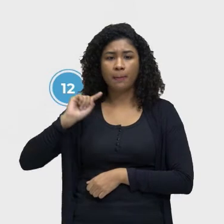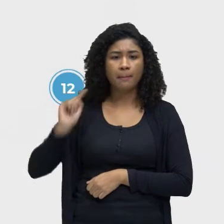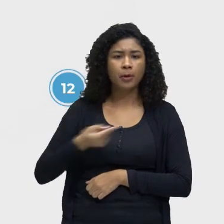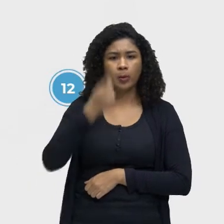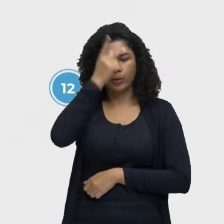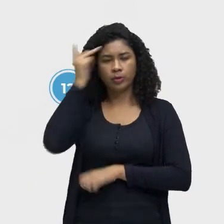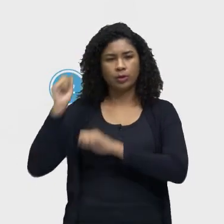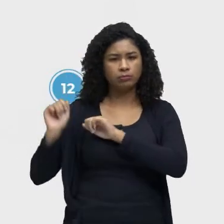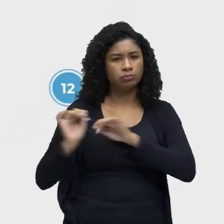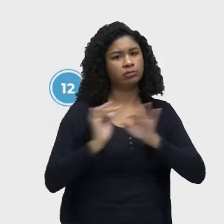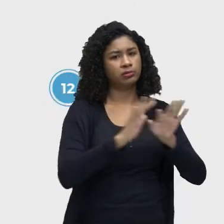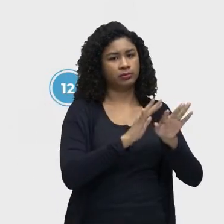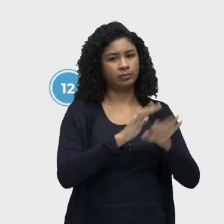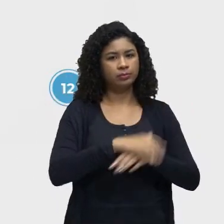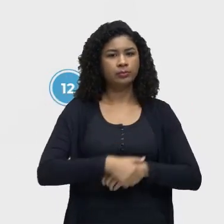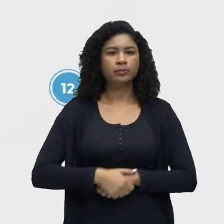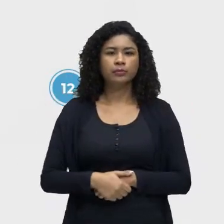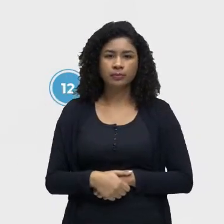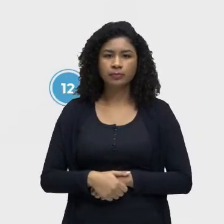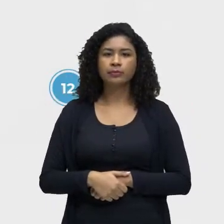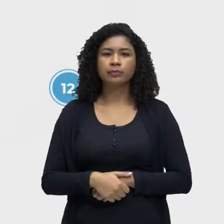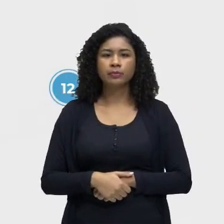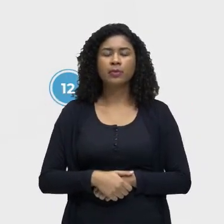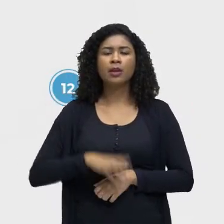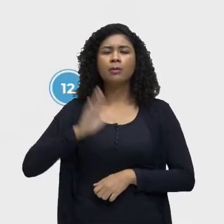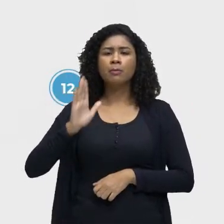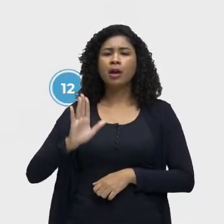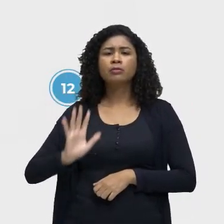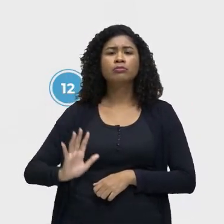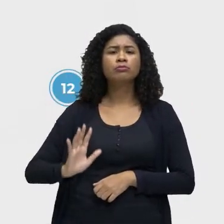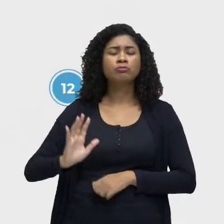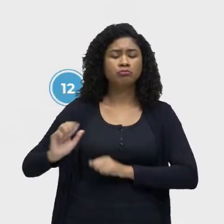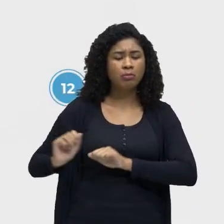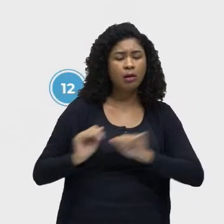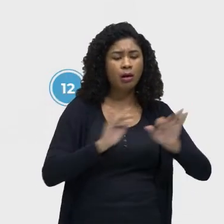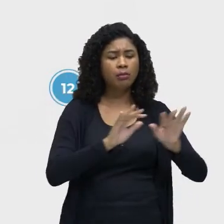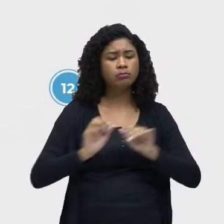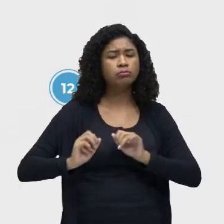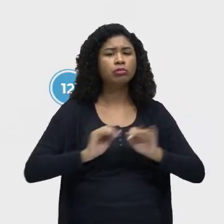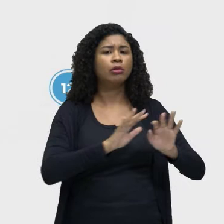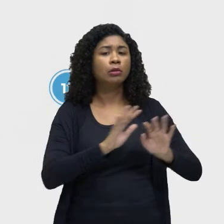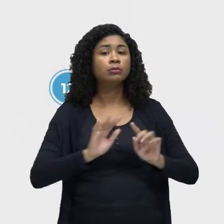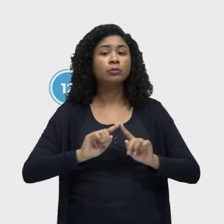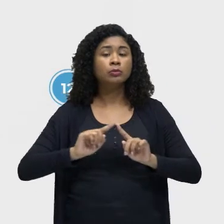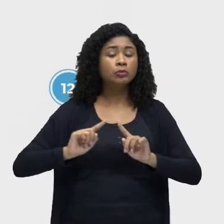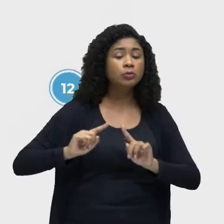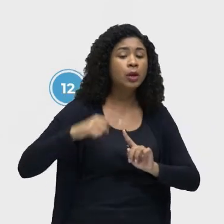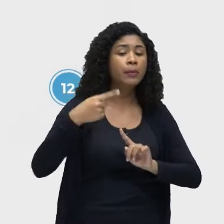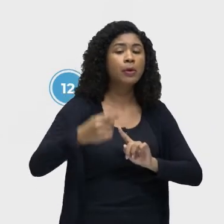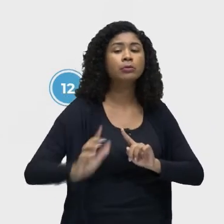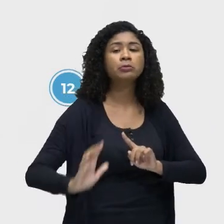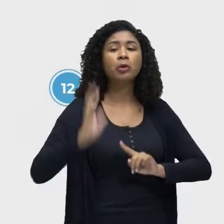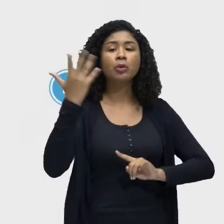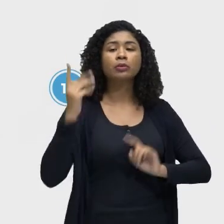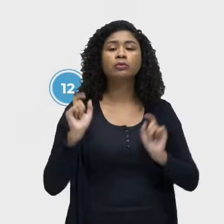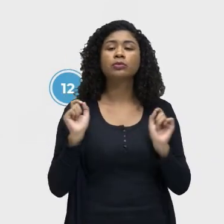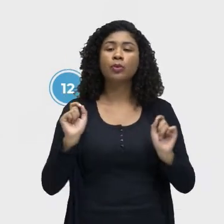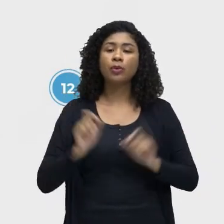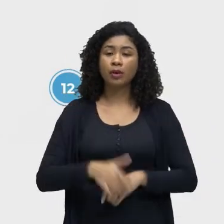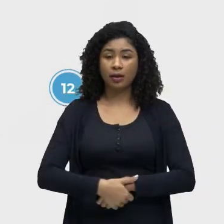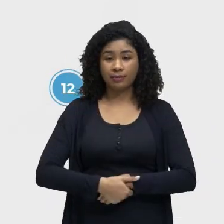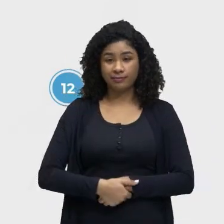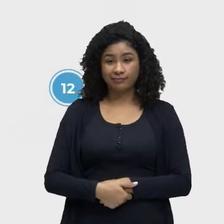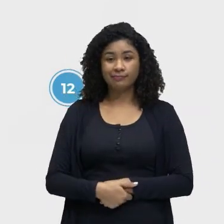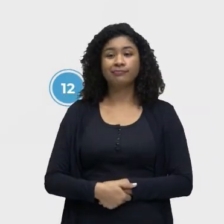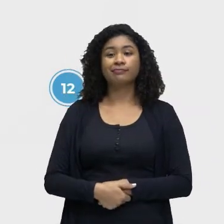lá o comando. São consequências desse movimento migratório. Então, já explicou os motivos. E o que